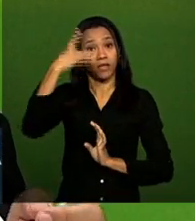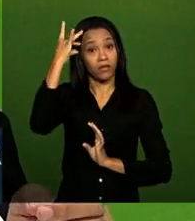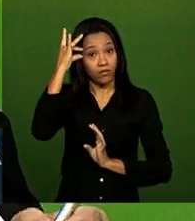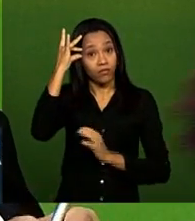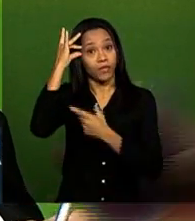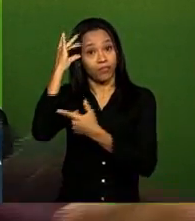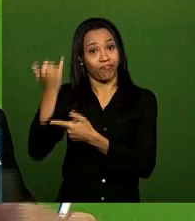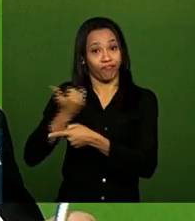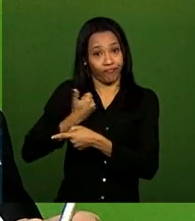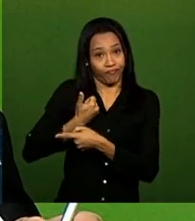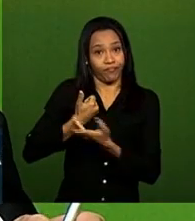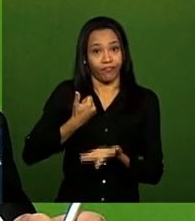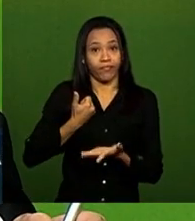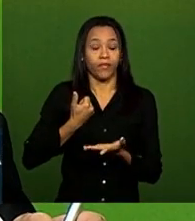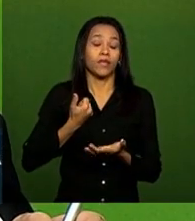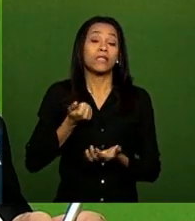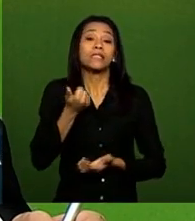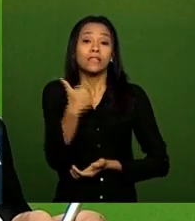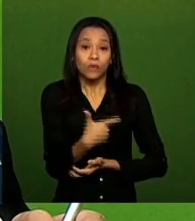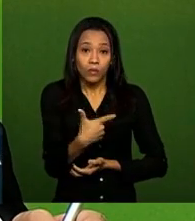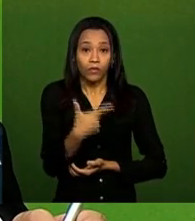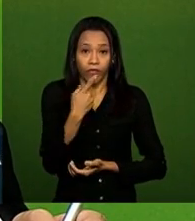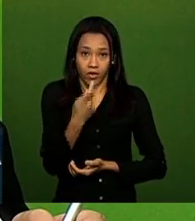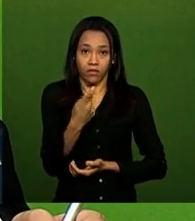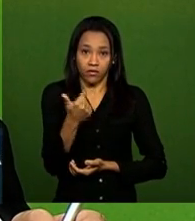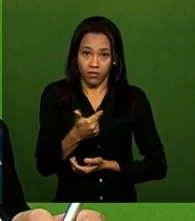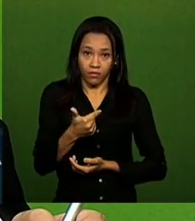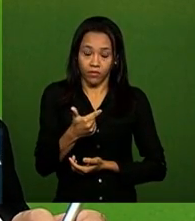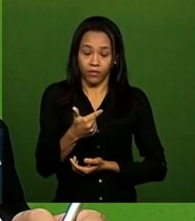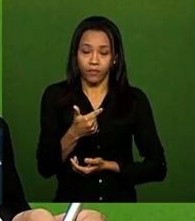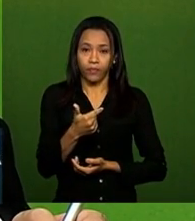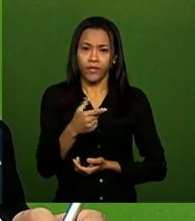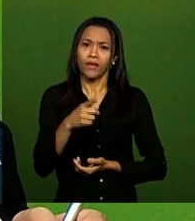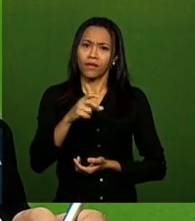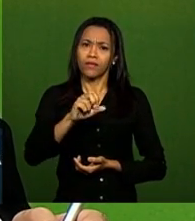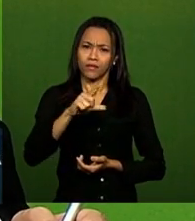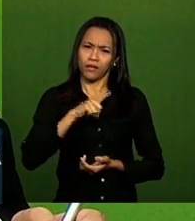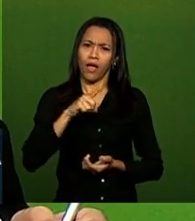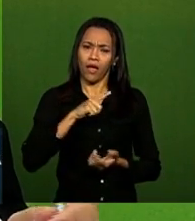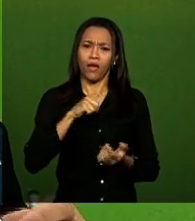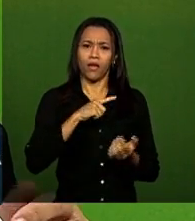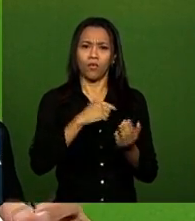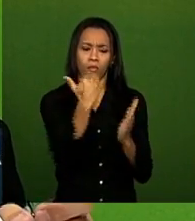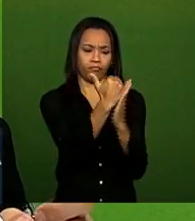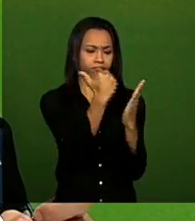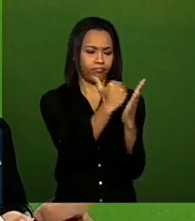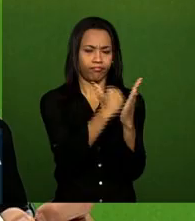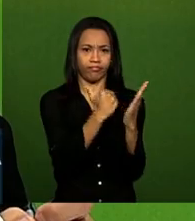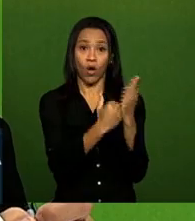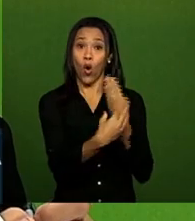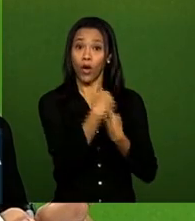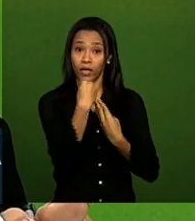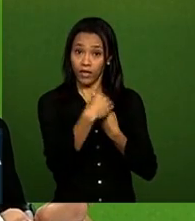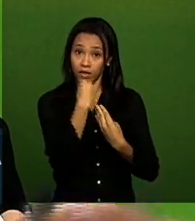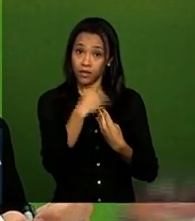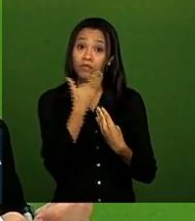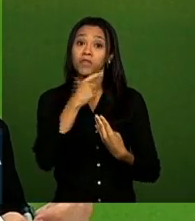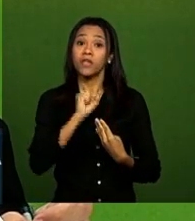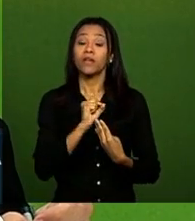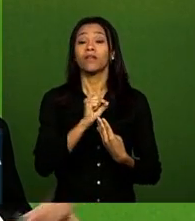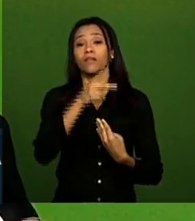absolutamente Claro segundo há um programa há uma orientação Clara da presidenta